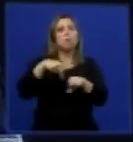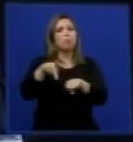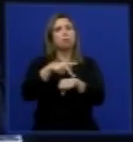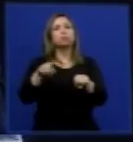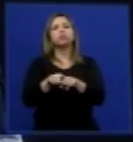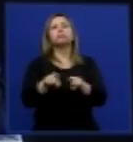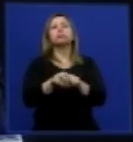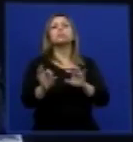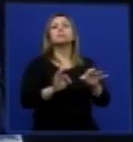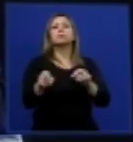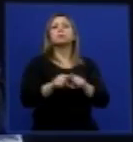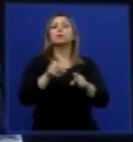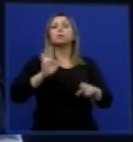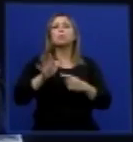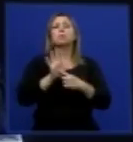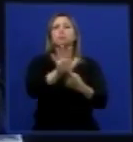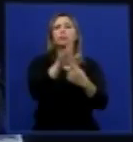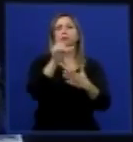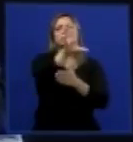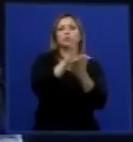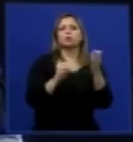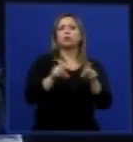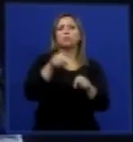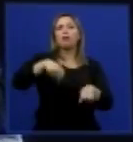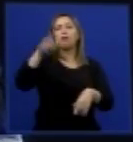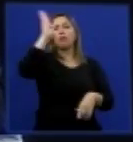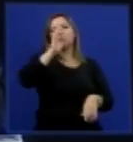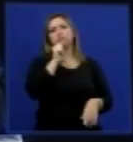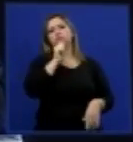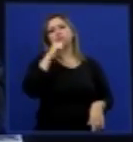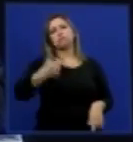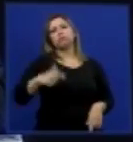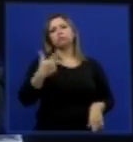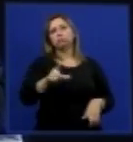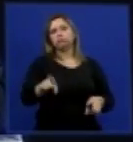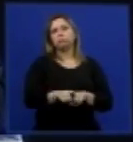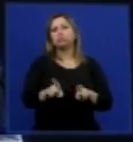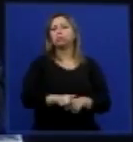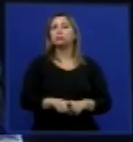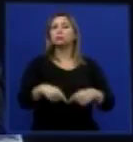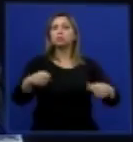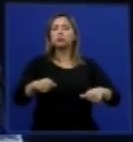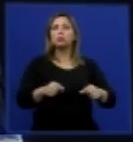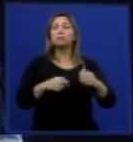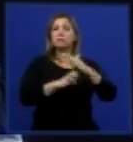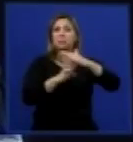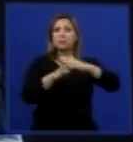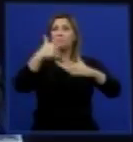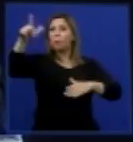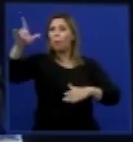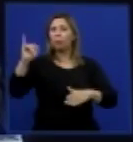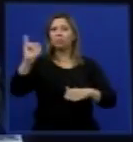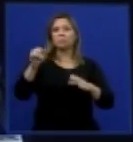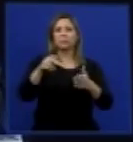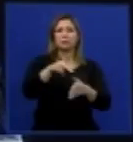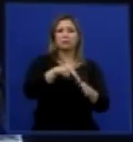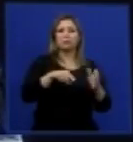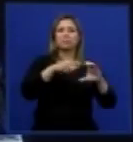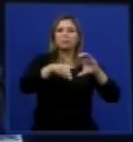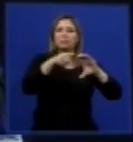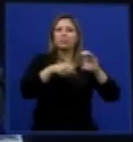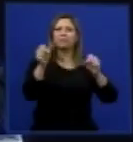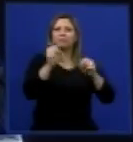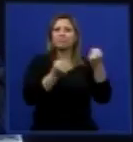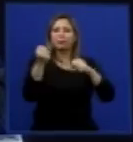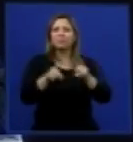mistério a requerente é o exemplo e não tem igual no Brasil onde por sinal as multinacionais dos pneus nunca cumpriram sua obrigação